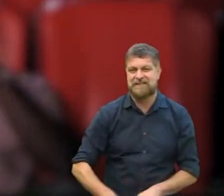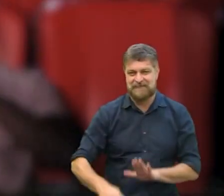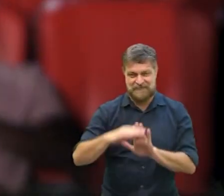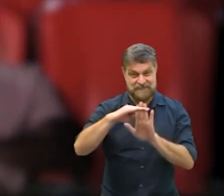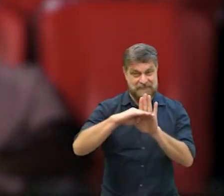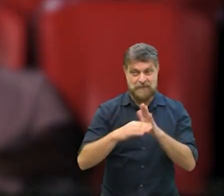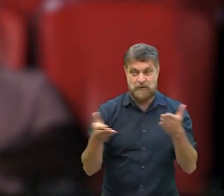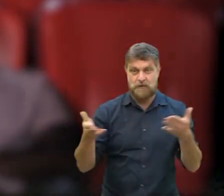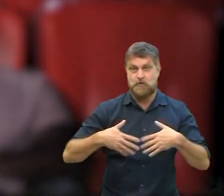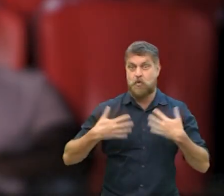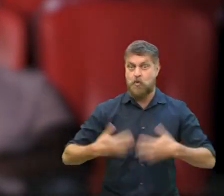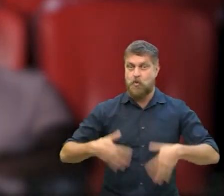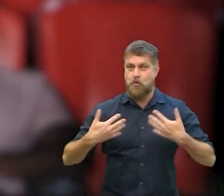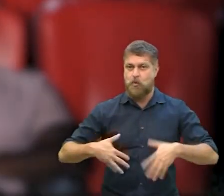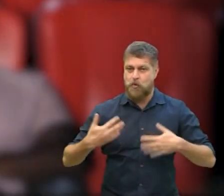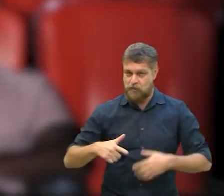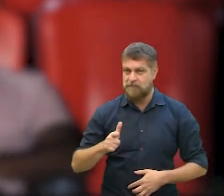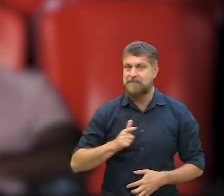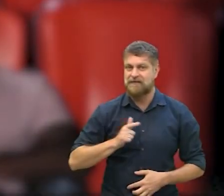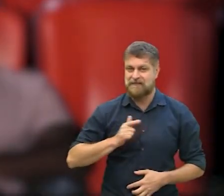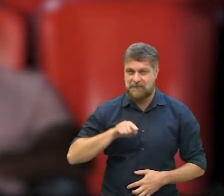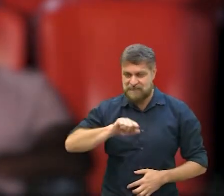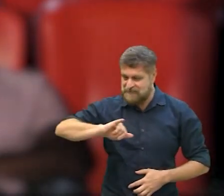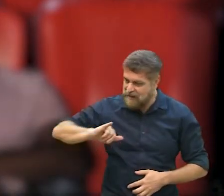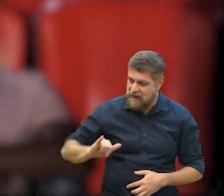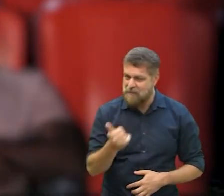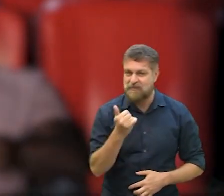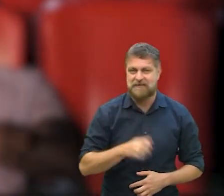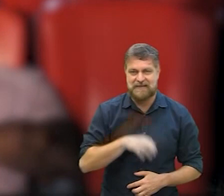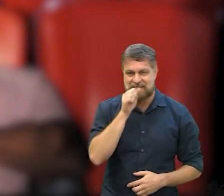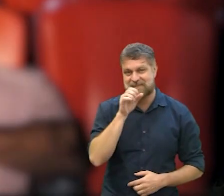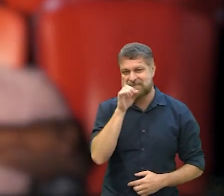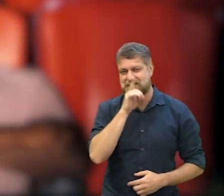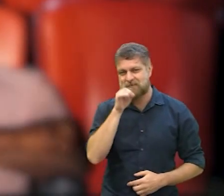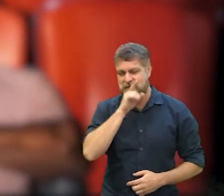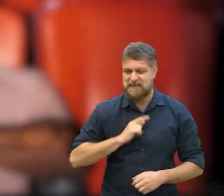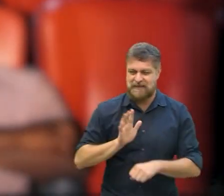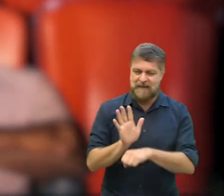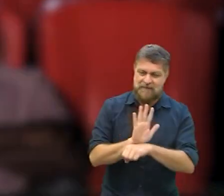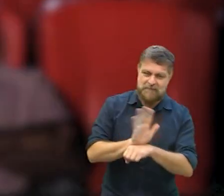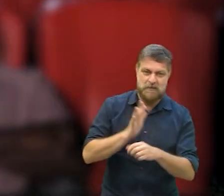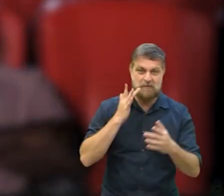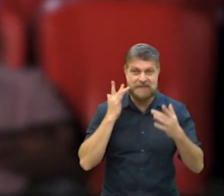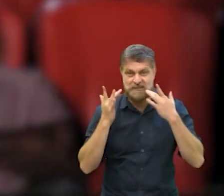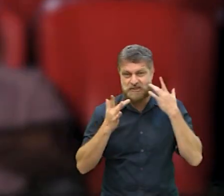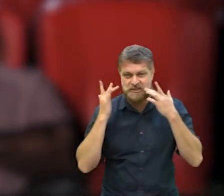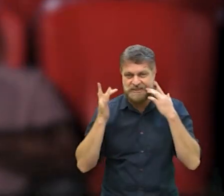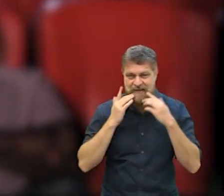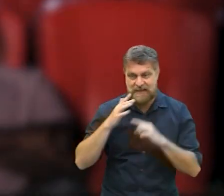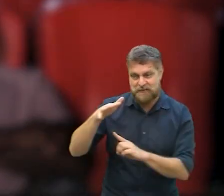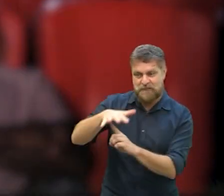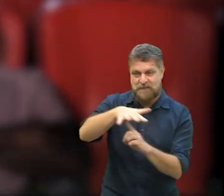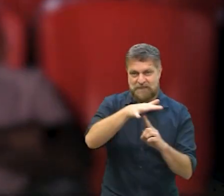Olá, a agenda de hoje está repleta de atrações para você curtir o seu final de semana. Tem filme,